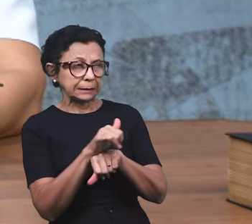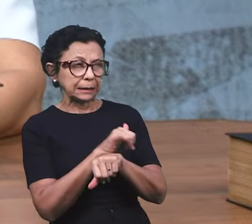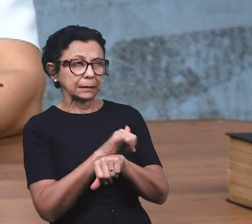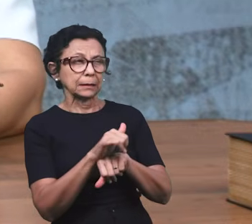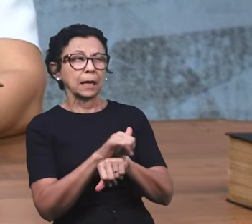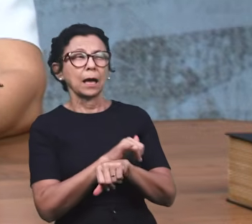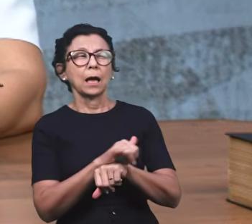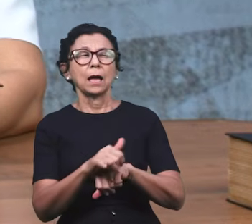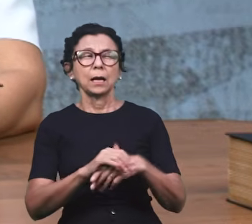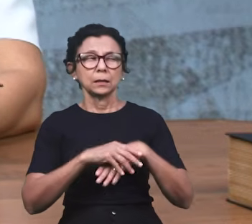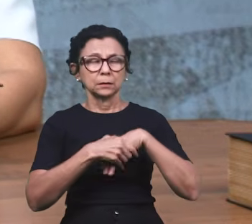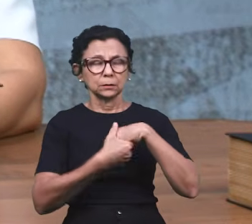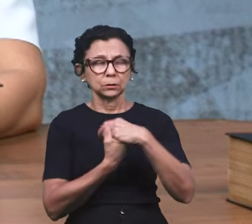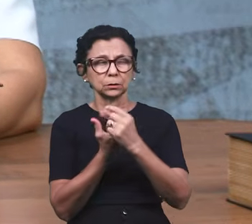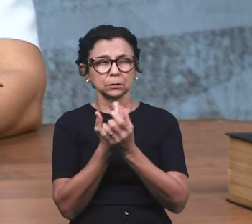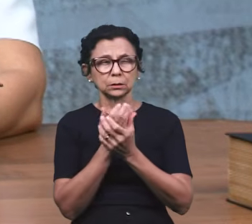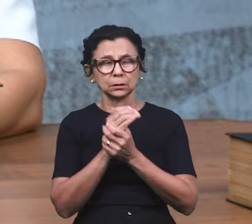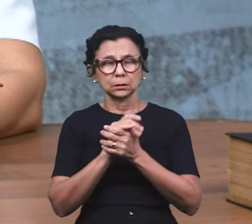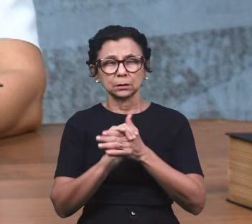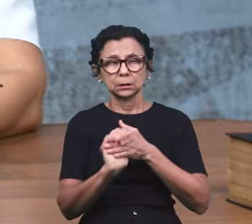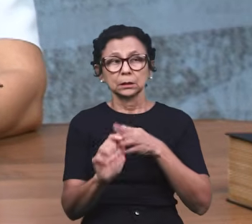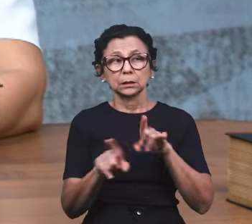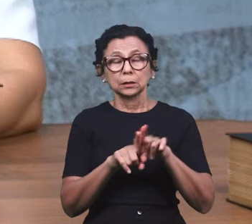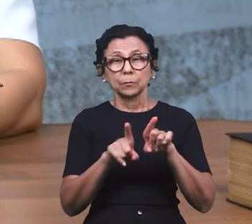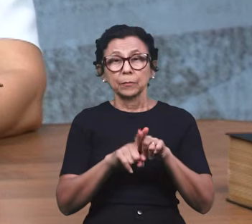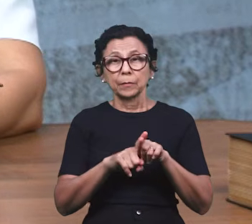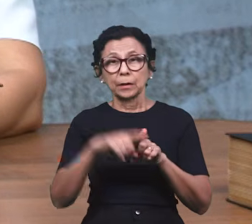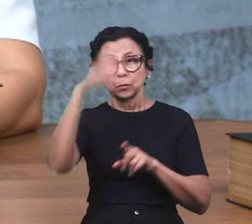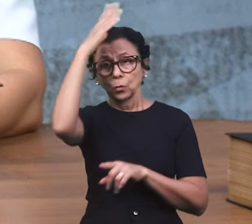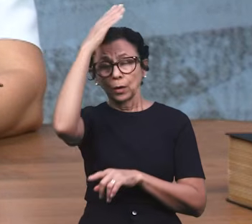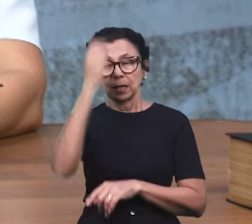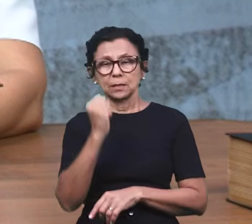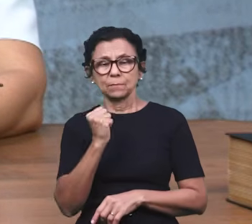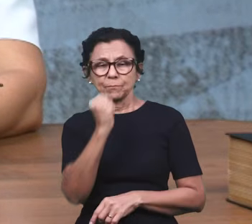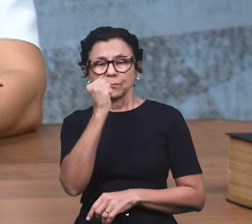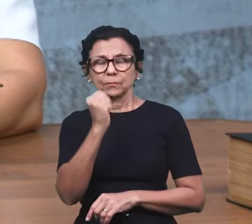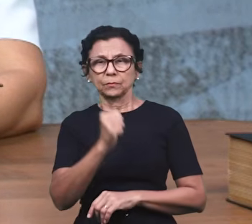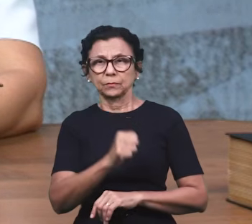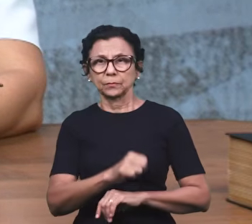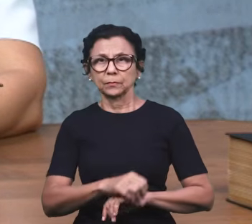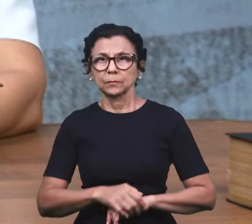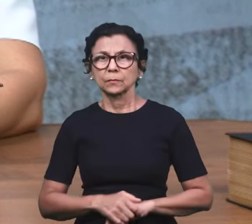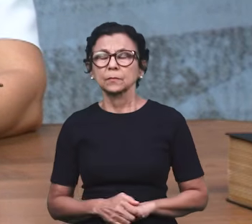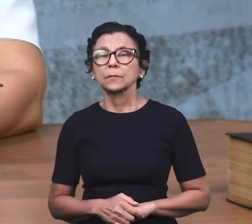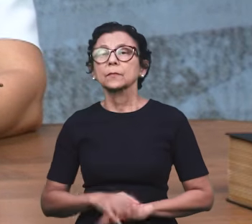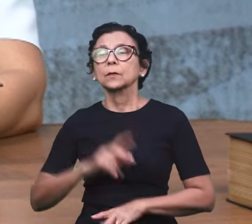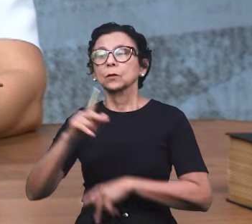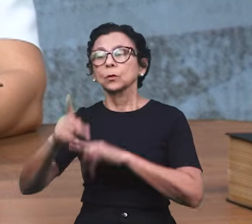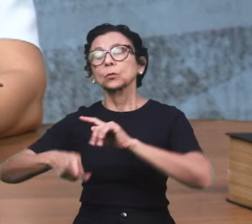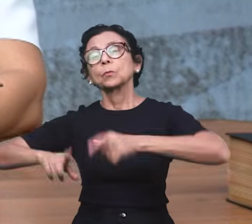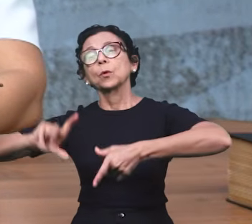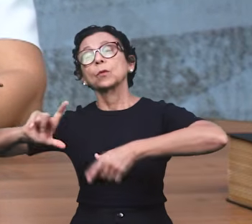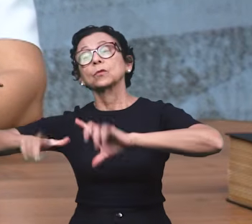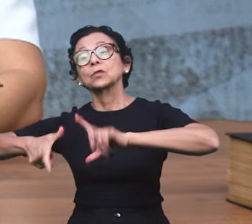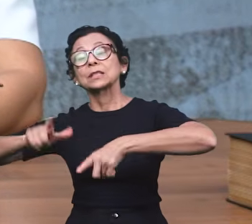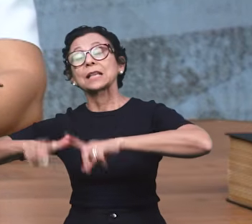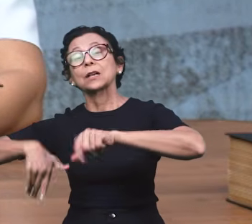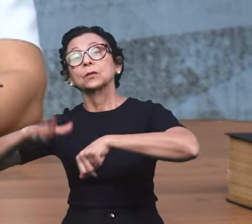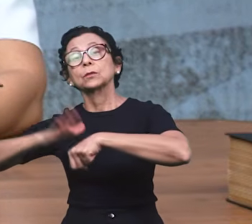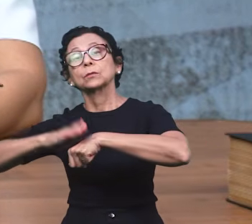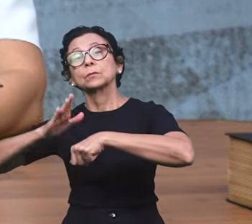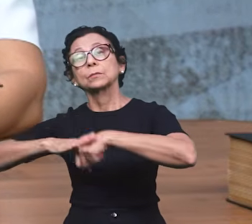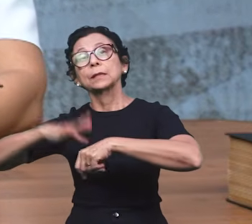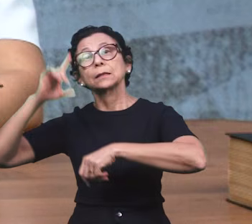rei. Todo Israel, pois, no mesmo dia, fez rei sobre Israel